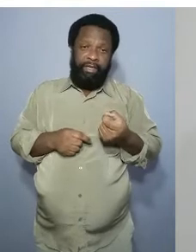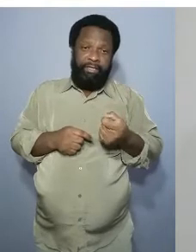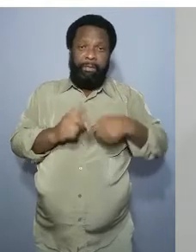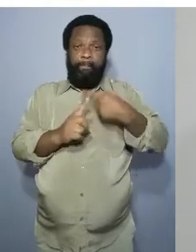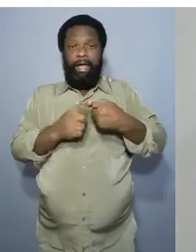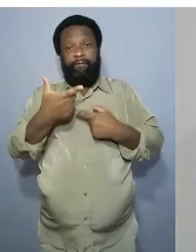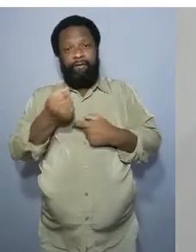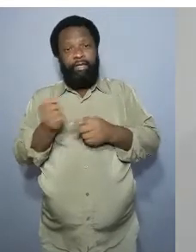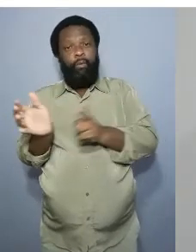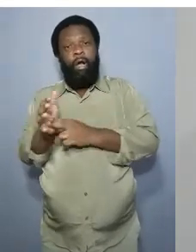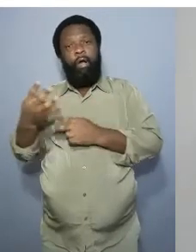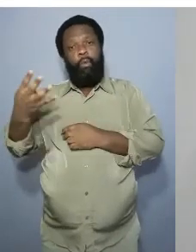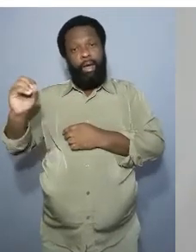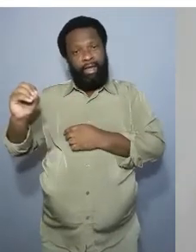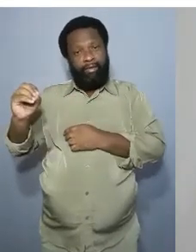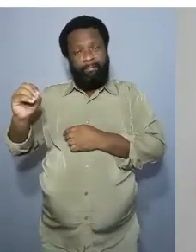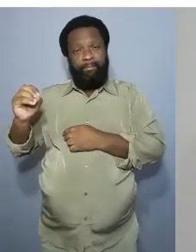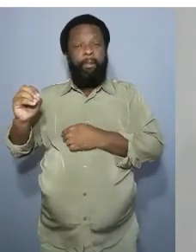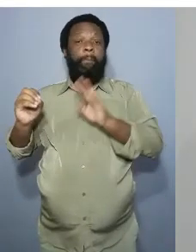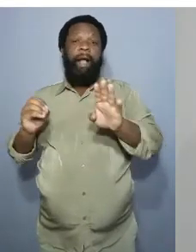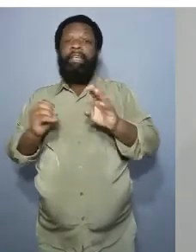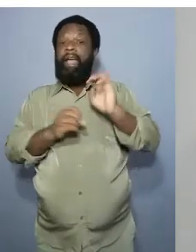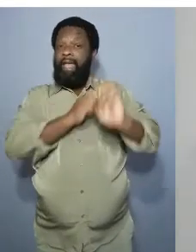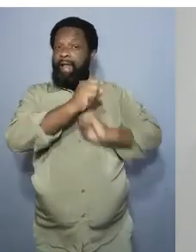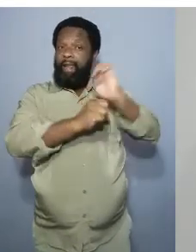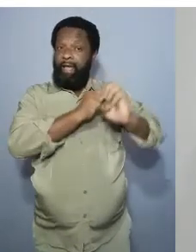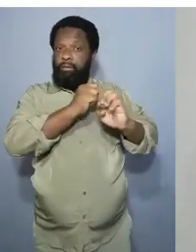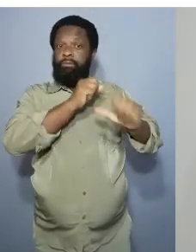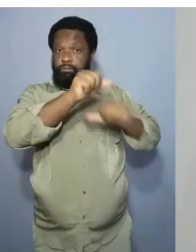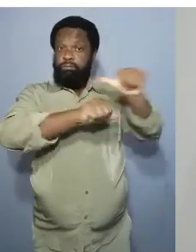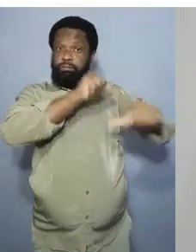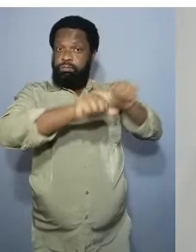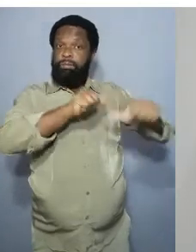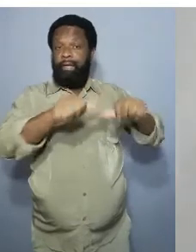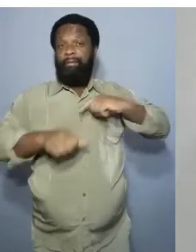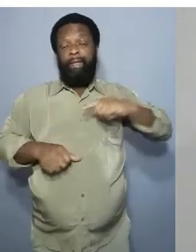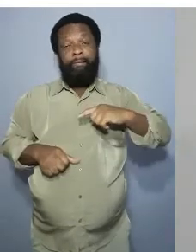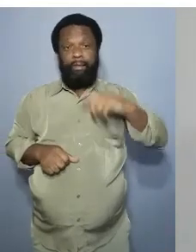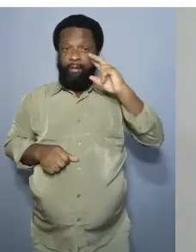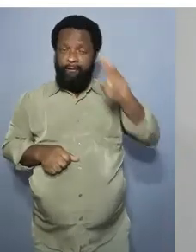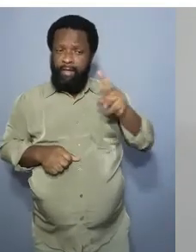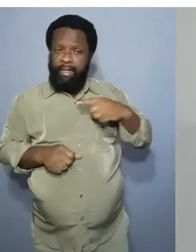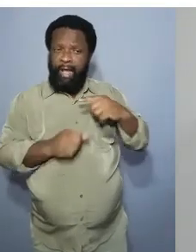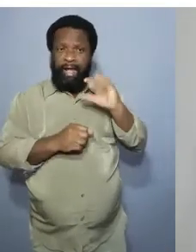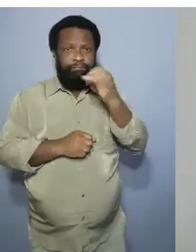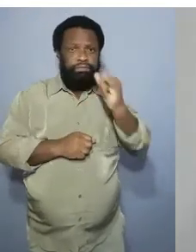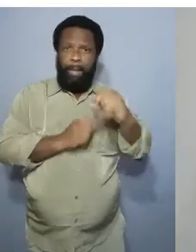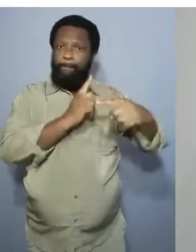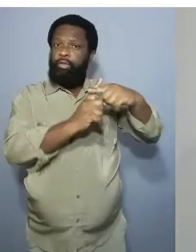20 dá 40. Tudo bem? Então, o número de nêutrons também não vai mudar, mas o número de elétrons vai mudar. Toda vez que a gente observar